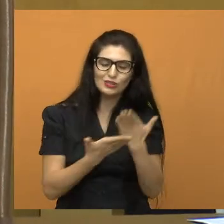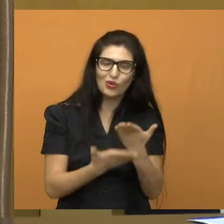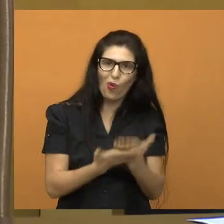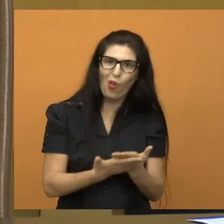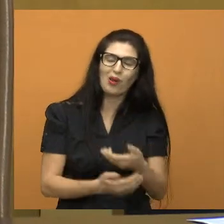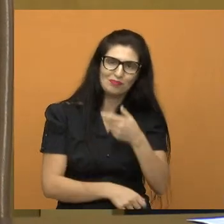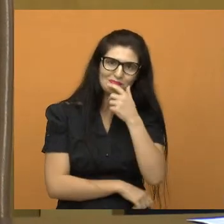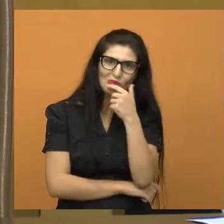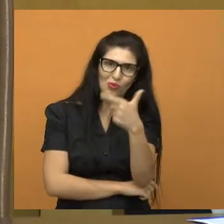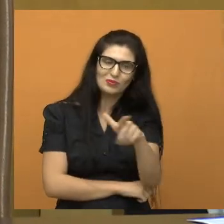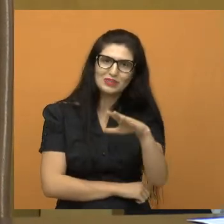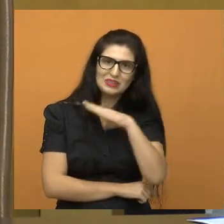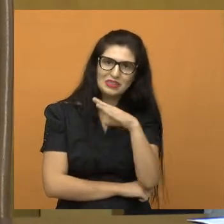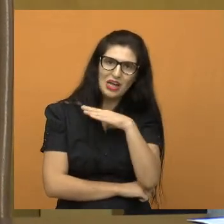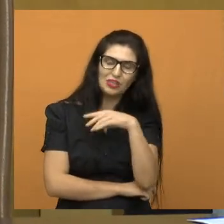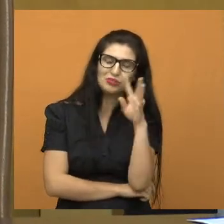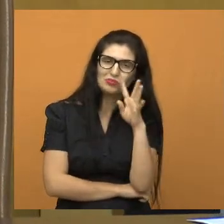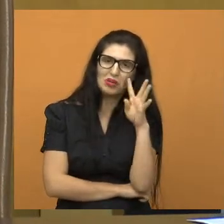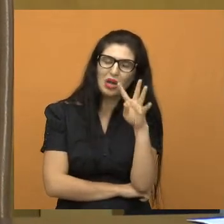cidades.